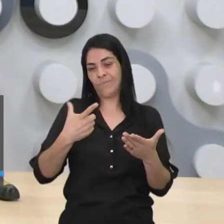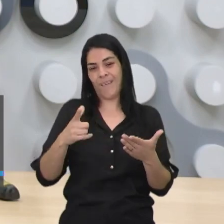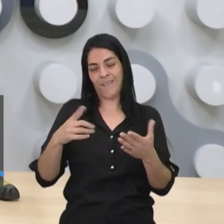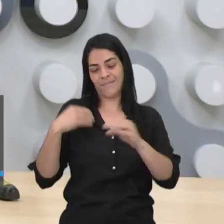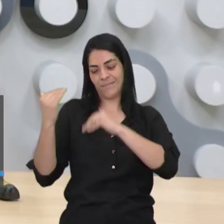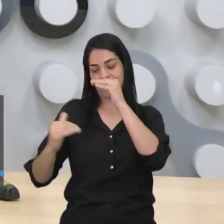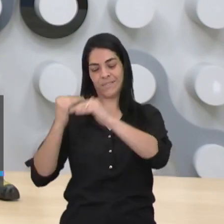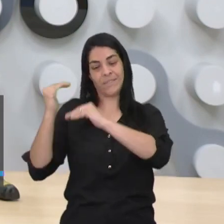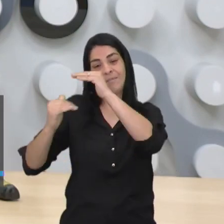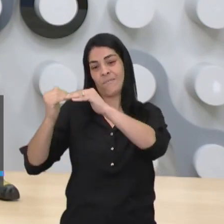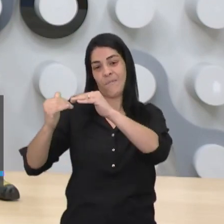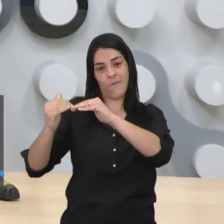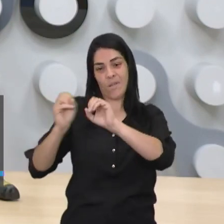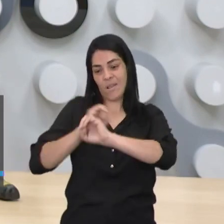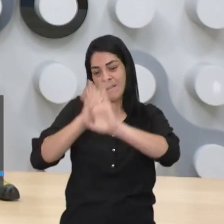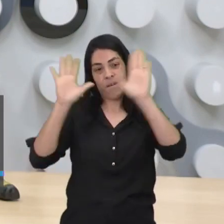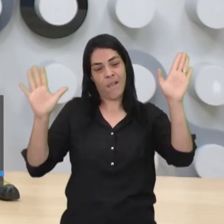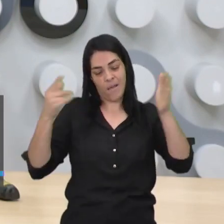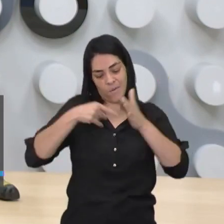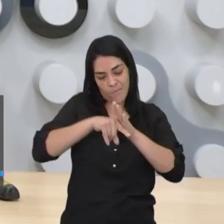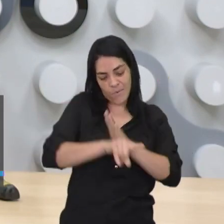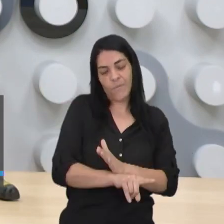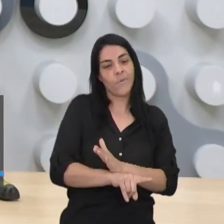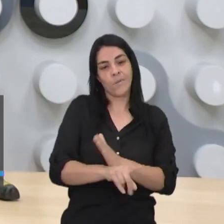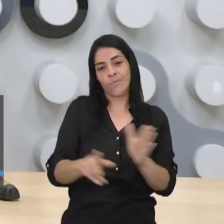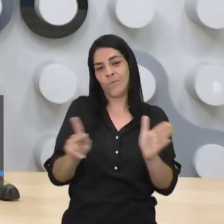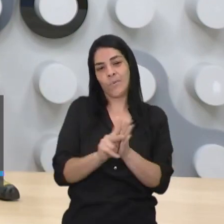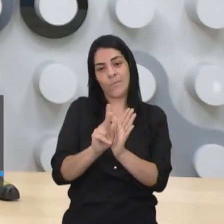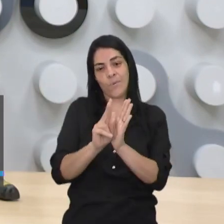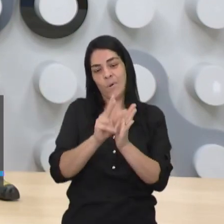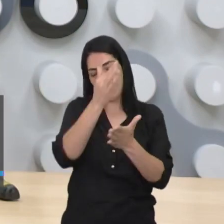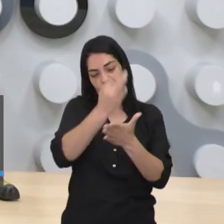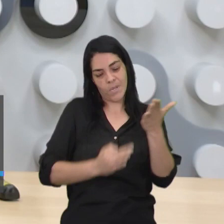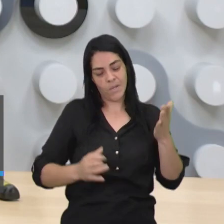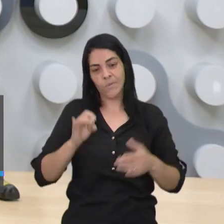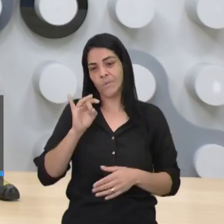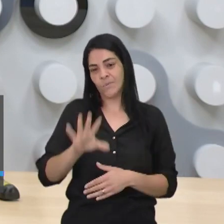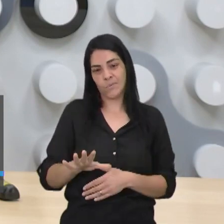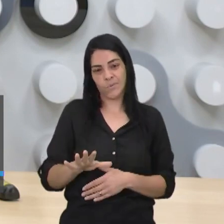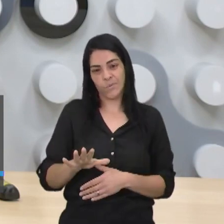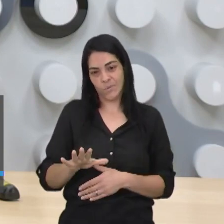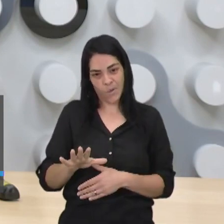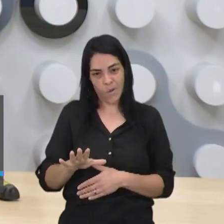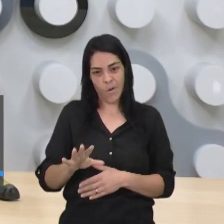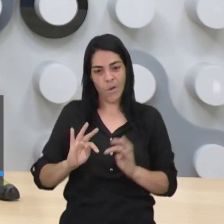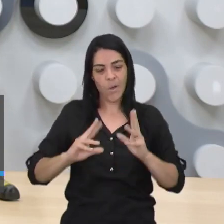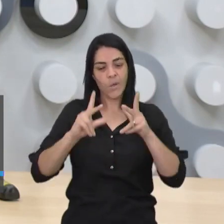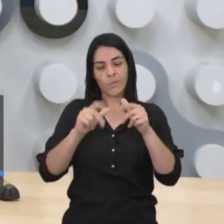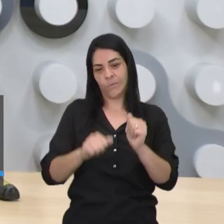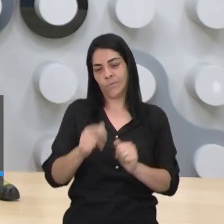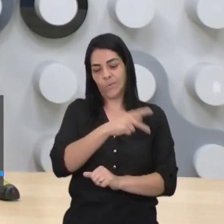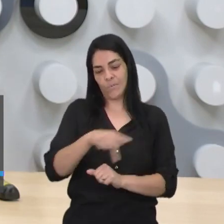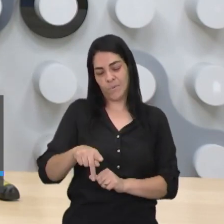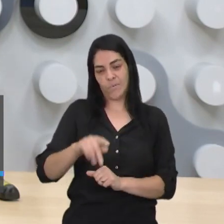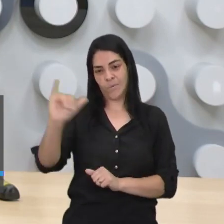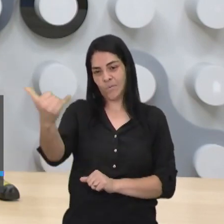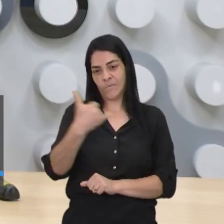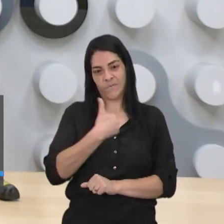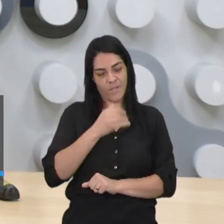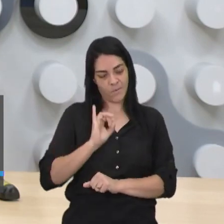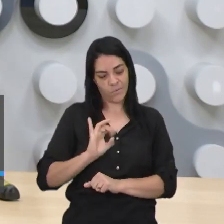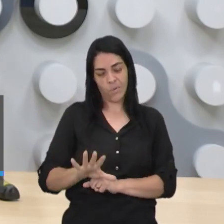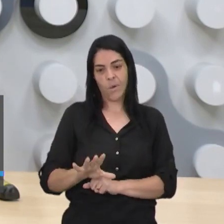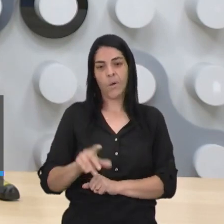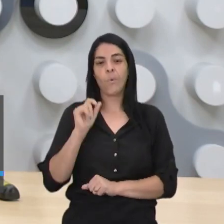desenvolvimento mais aprofundado daquele texto. Você vai ficar só na superficialidade do que o professor falou. E qual é o